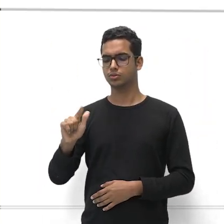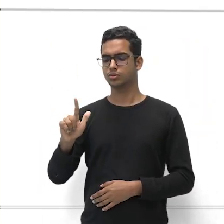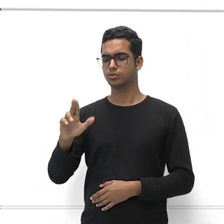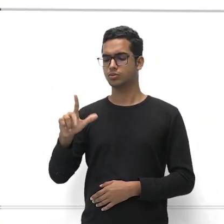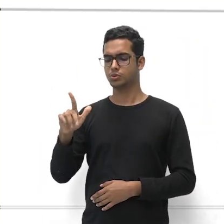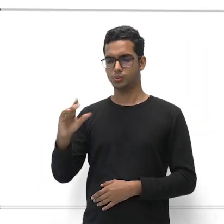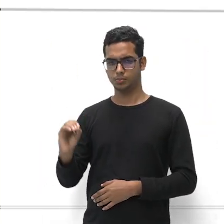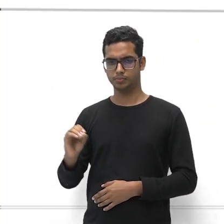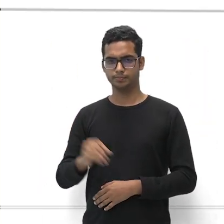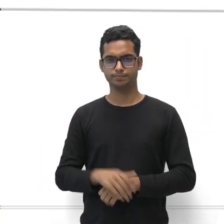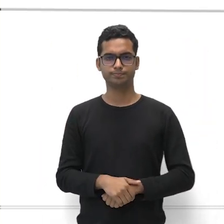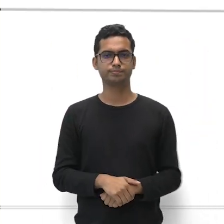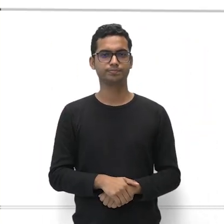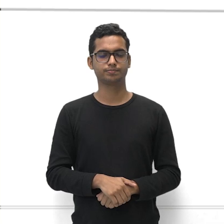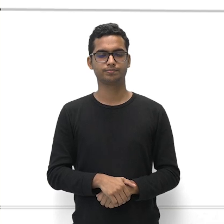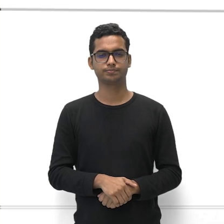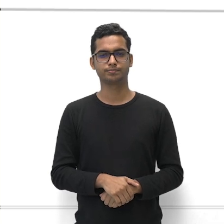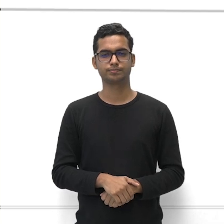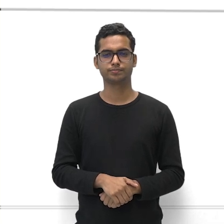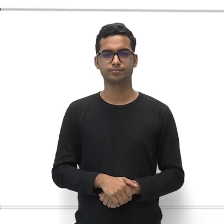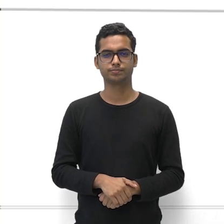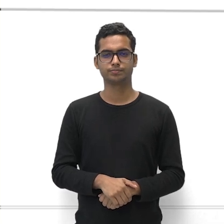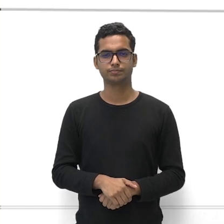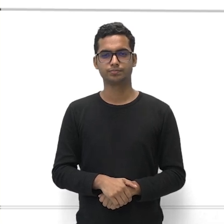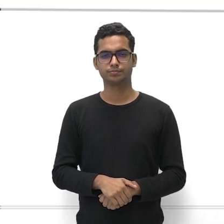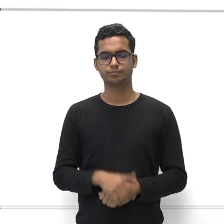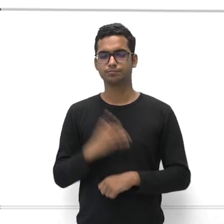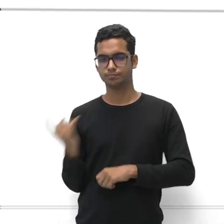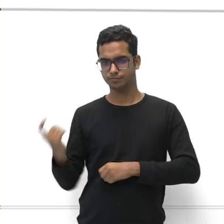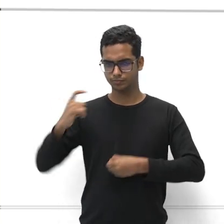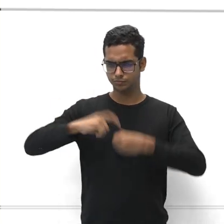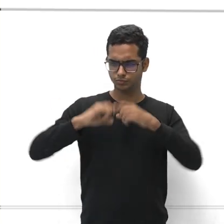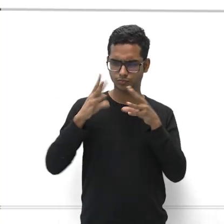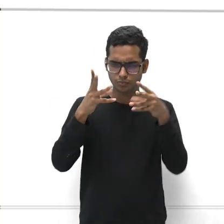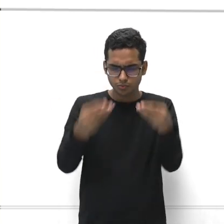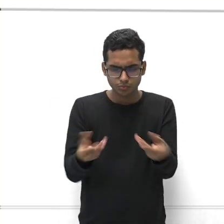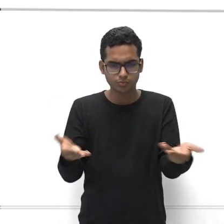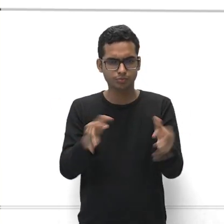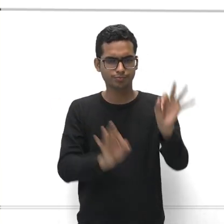fazer aqui. Vamos fazer isso. Vamos voltar tudo.